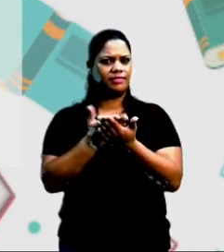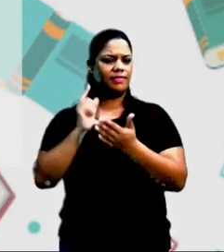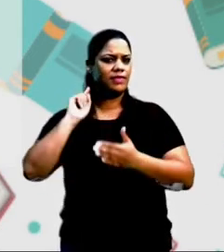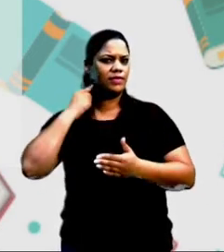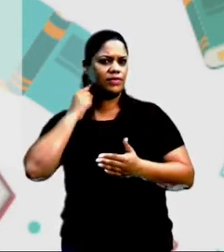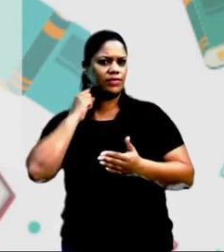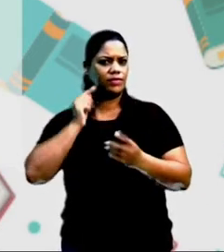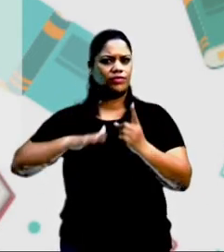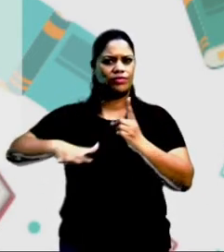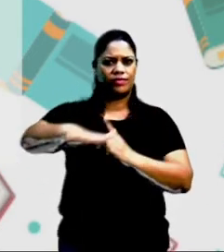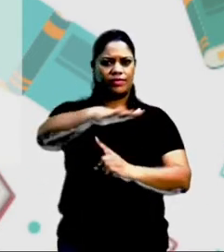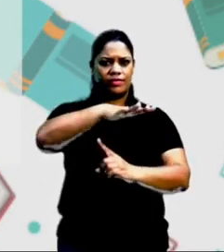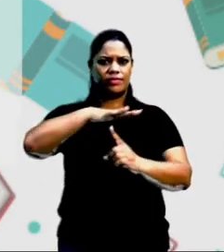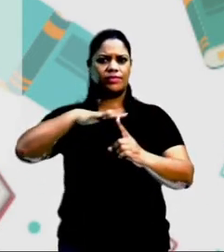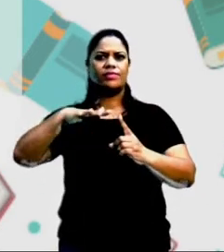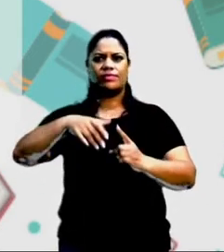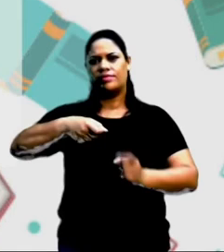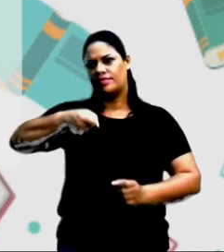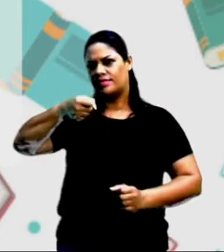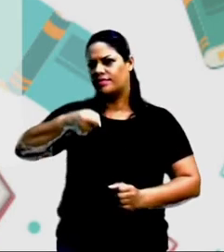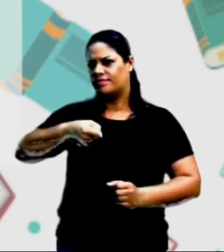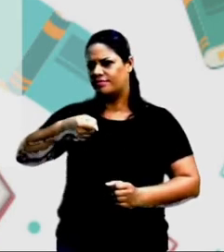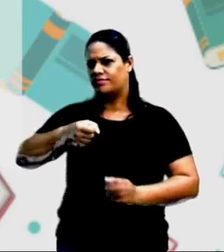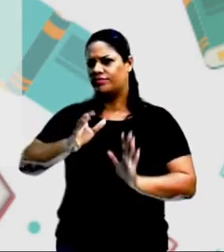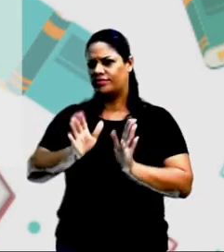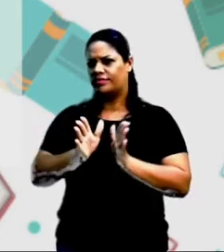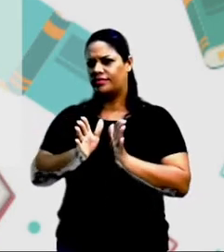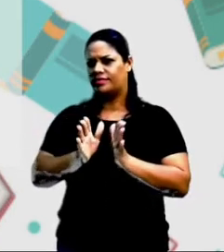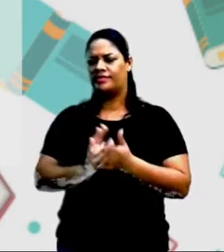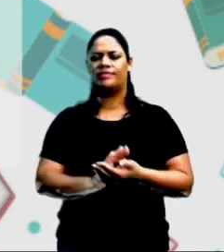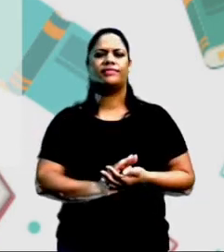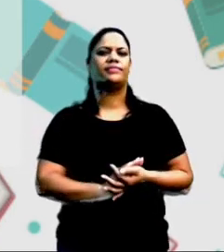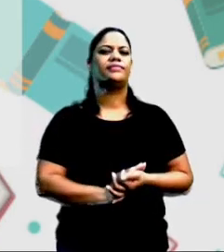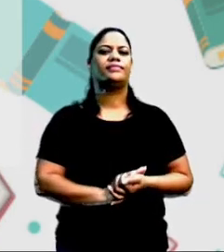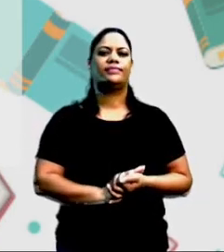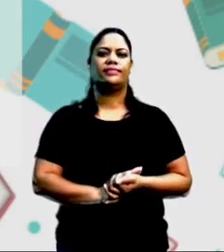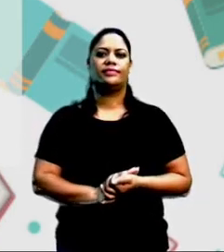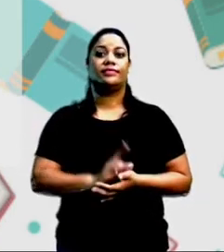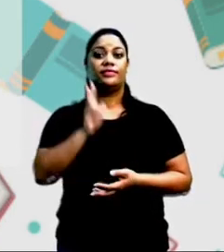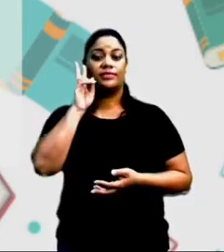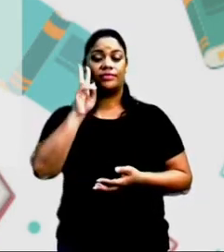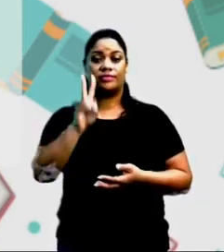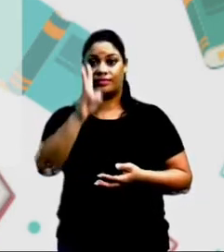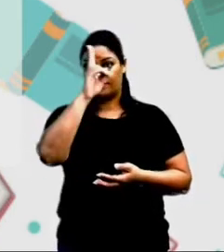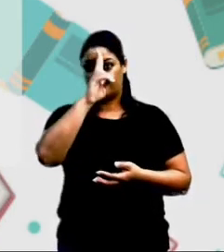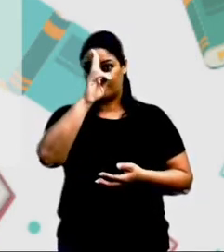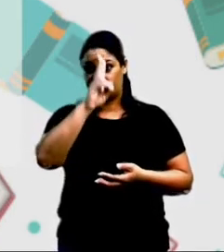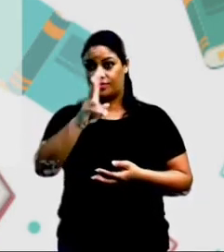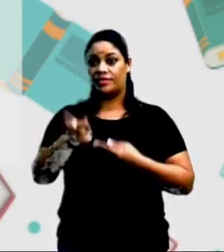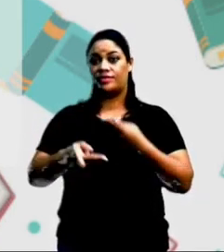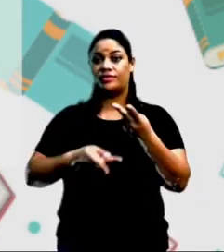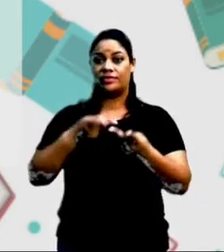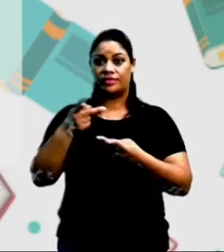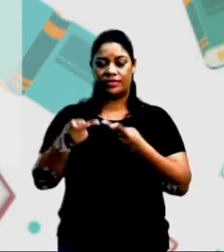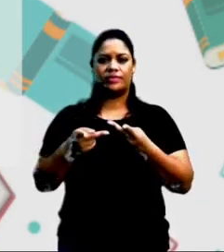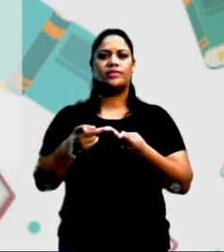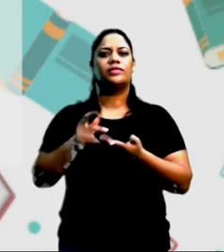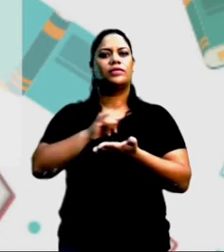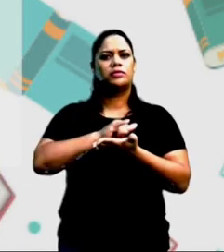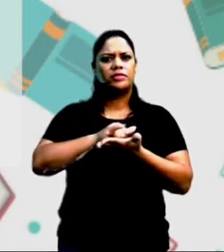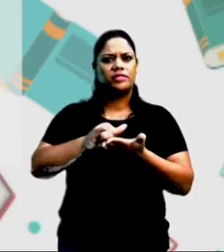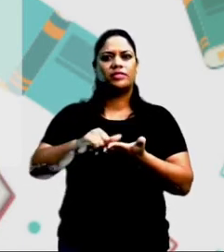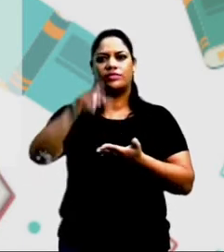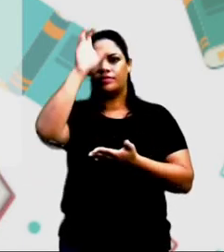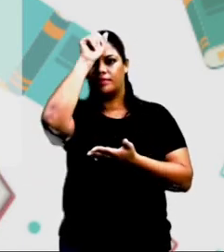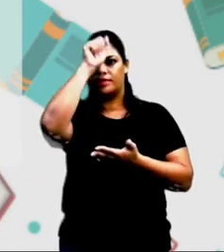no meio ambiente, sobre sacola, né? Você já tinha lido alguma história em quadrinhos que trouxe essa